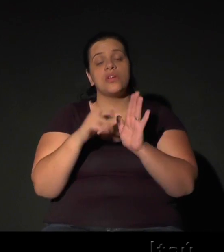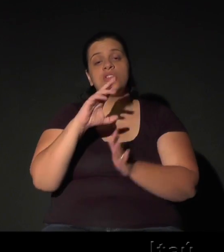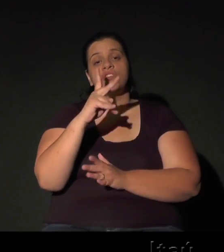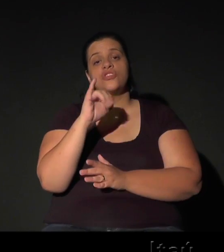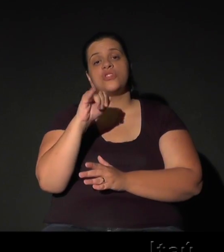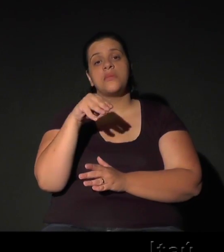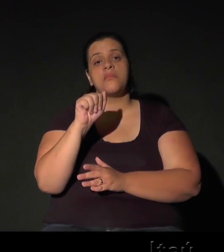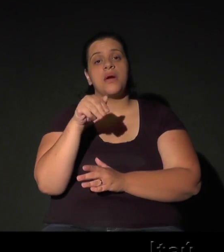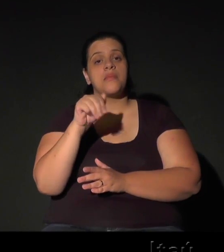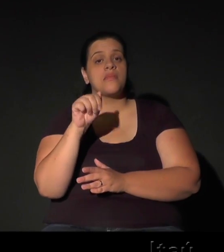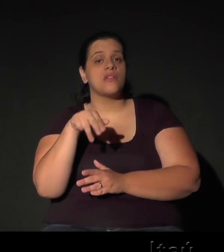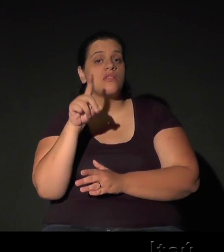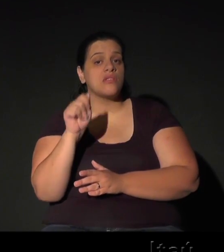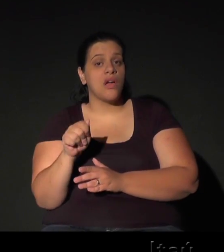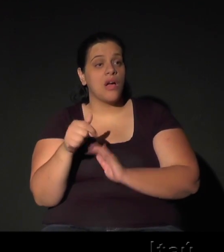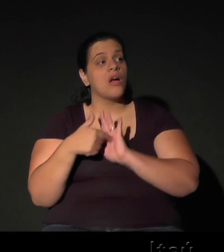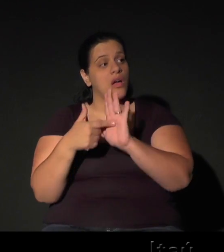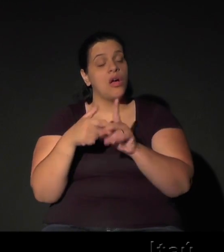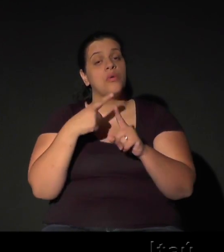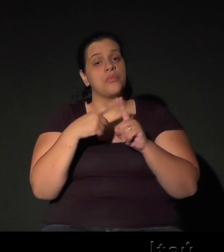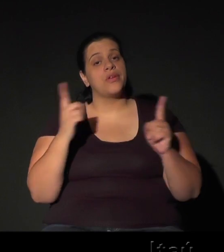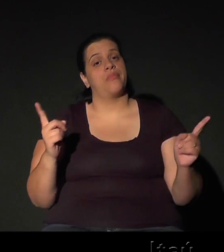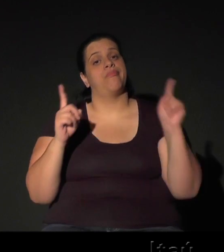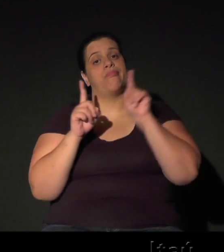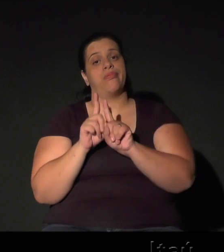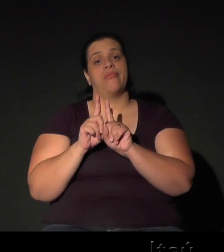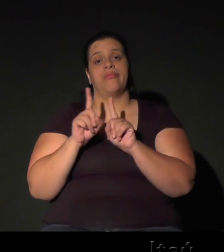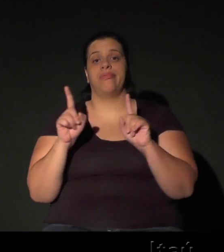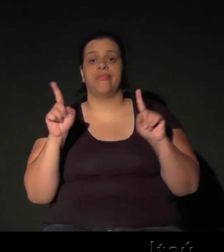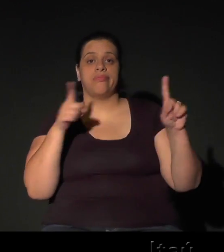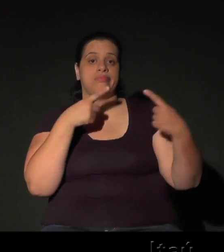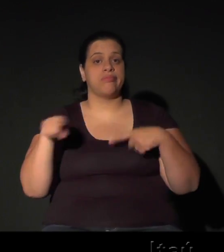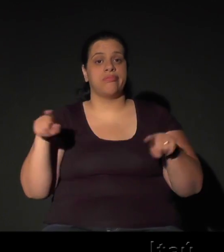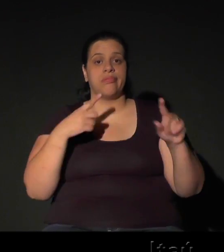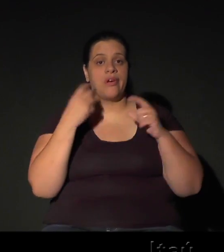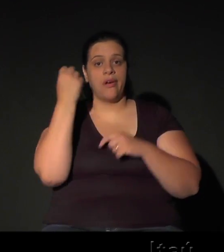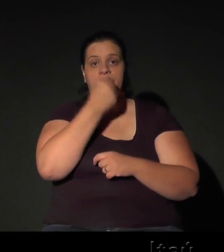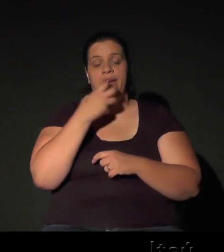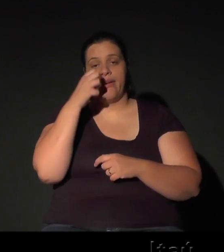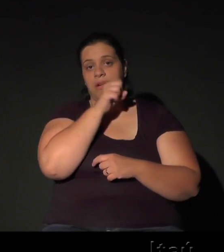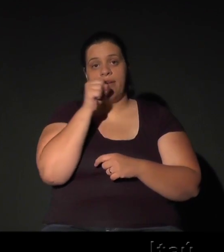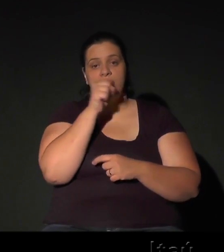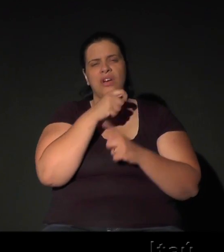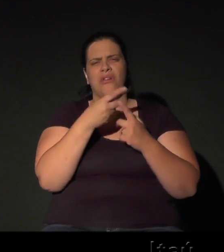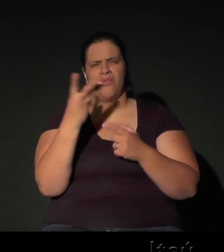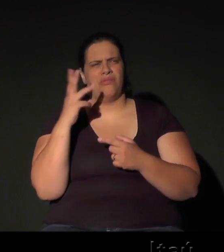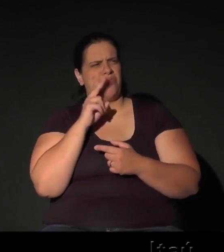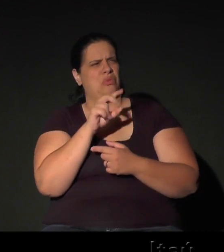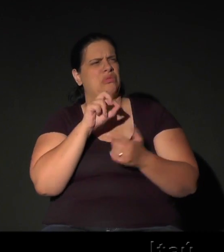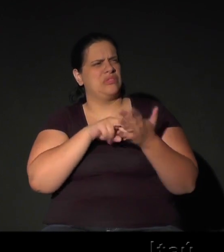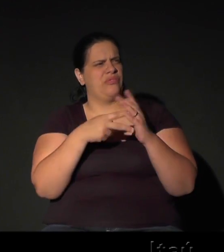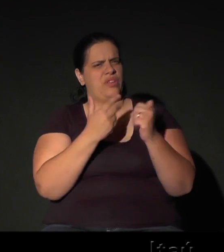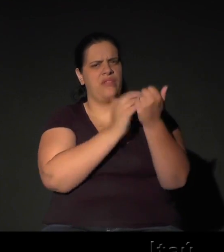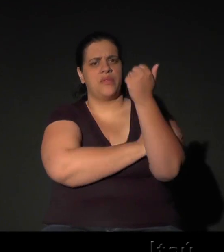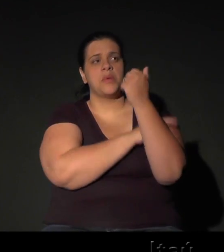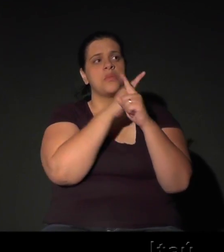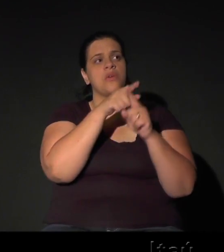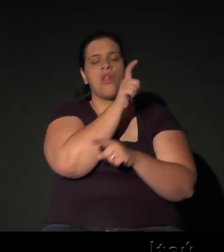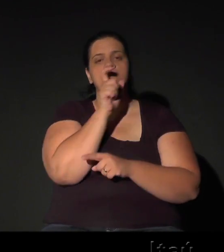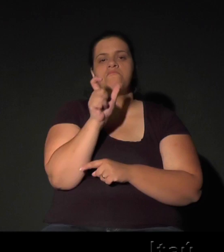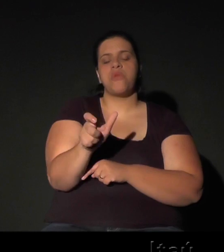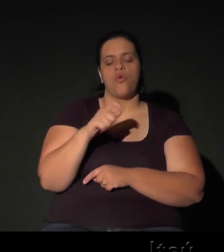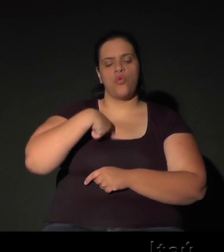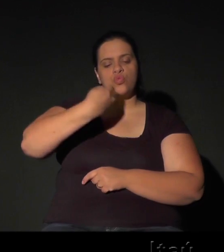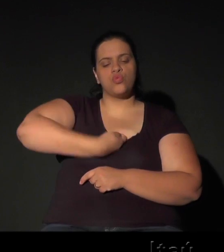quantas pessoas foram conhecer a shim Amanda porque ela botou a chimamanda lá num clipe lá quantas meninas foram digitar no Google que que é feminismo porque ela escreveu que era